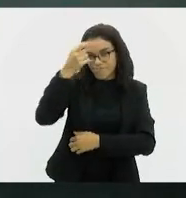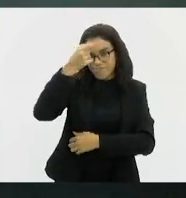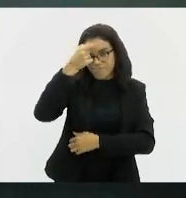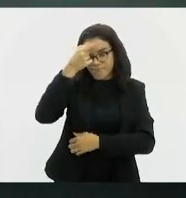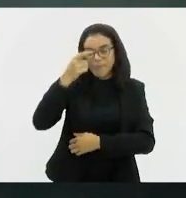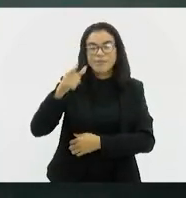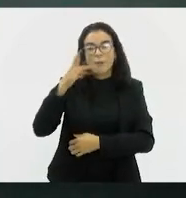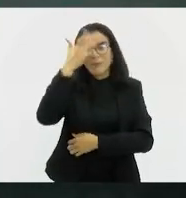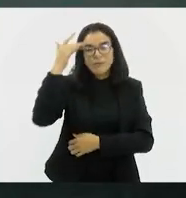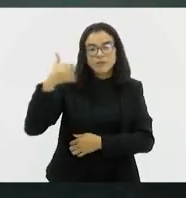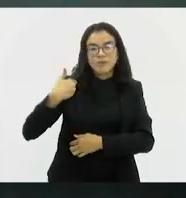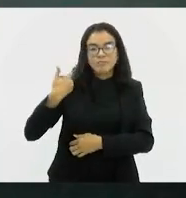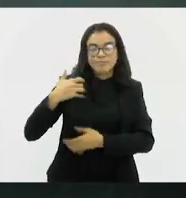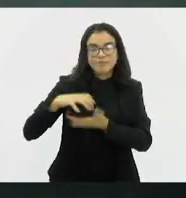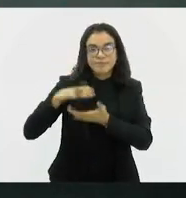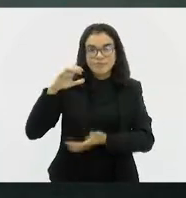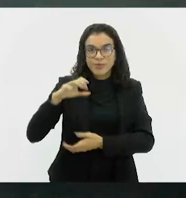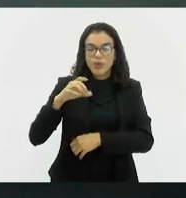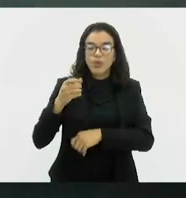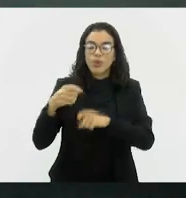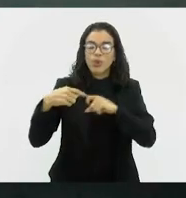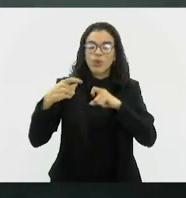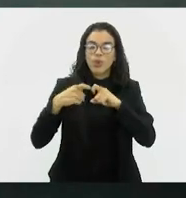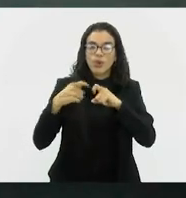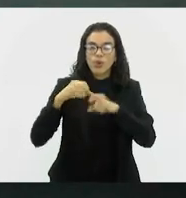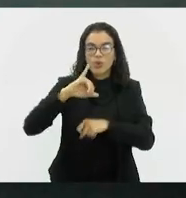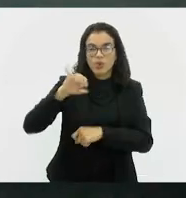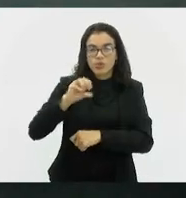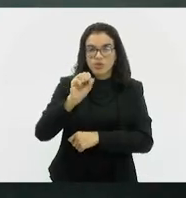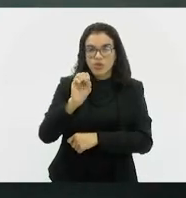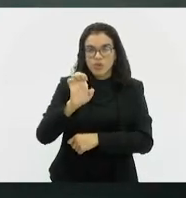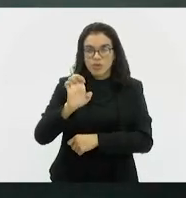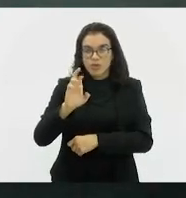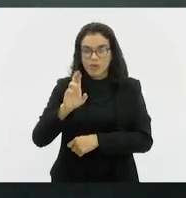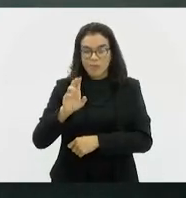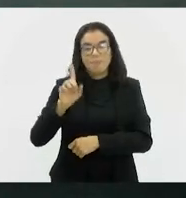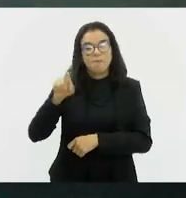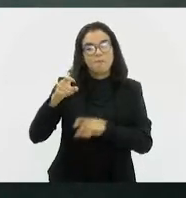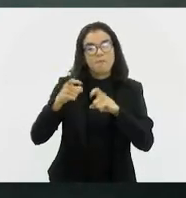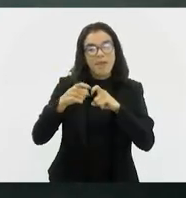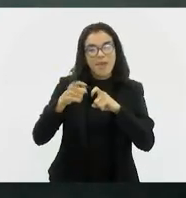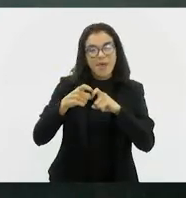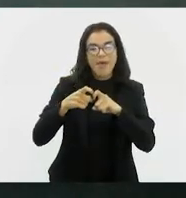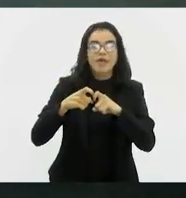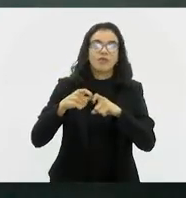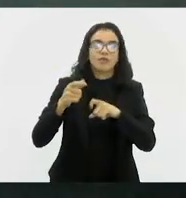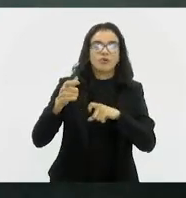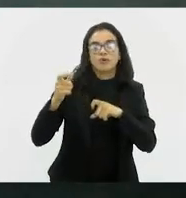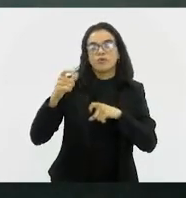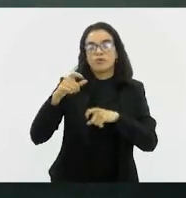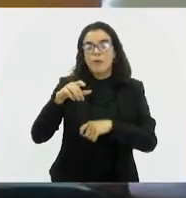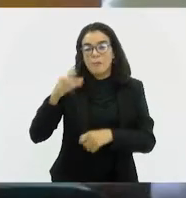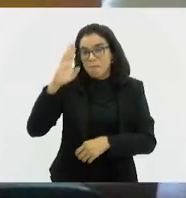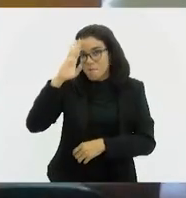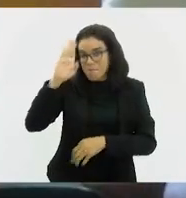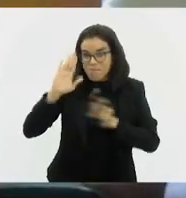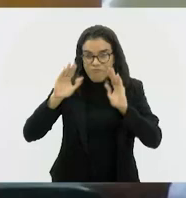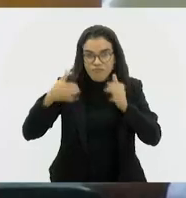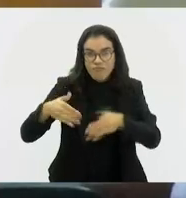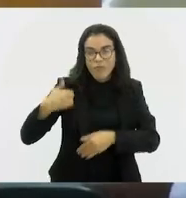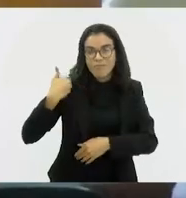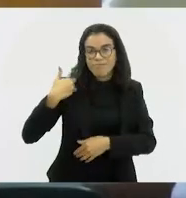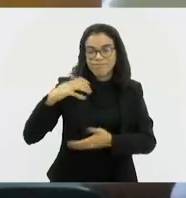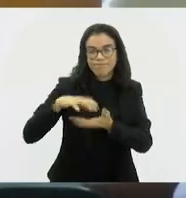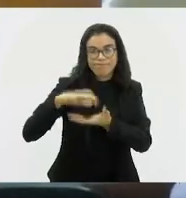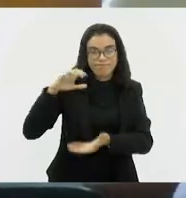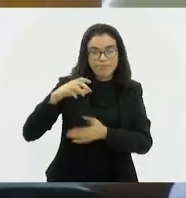idosa, Dr. José Roberto Barroso Arantes, médico geriatra, professor do curso de